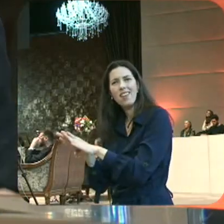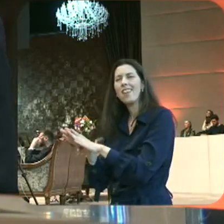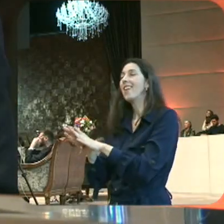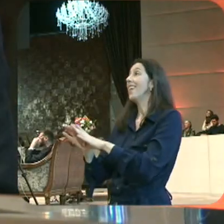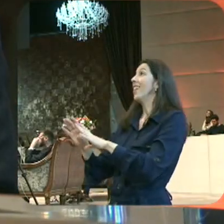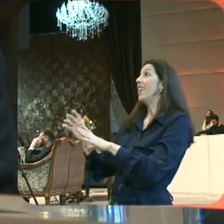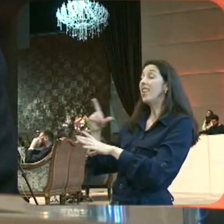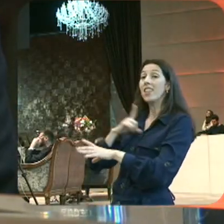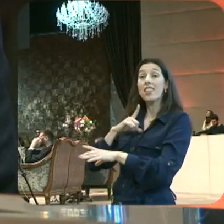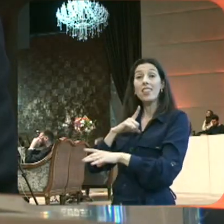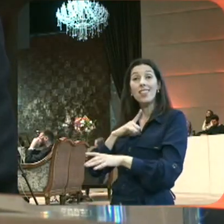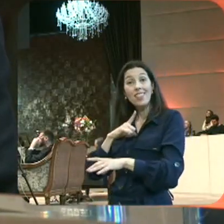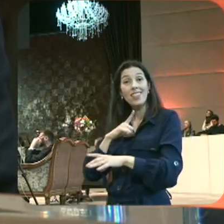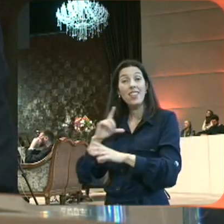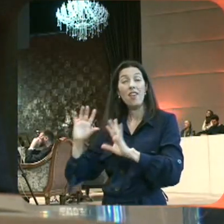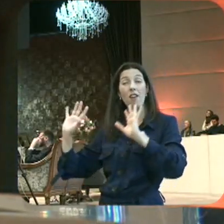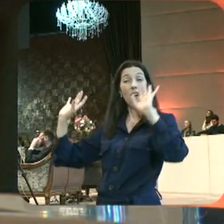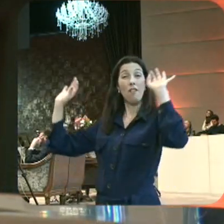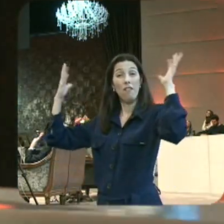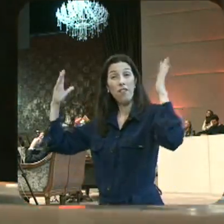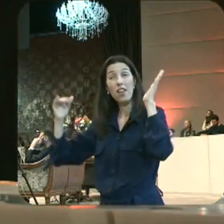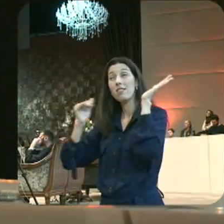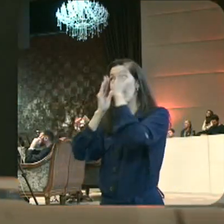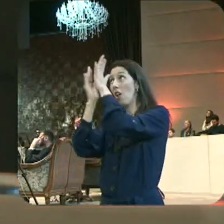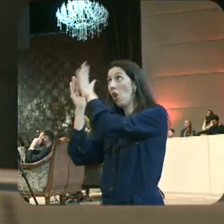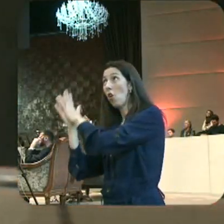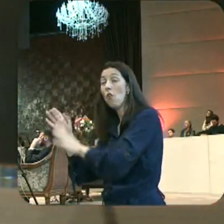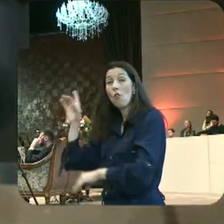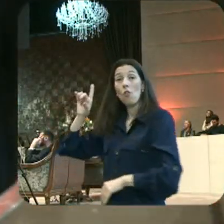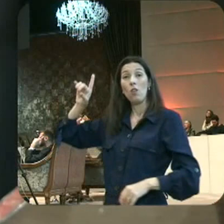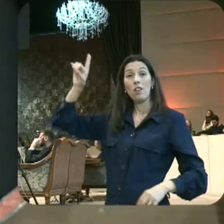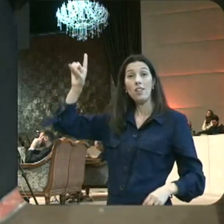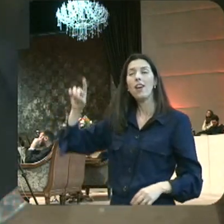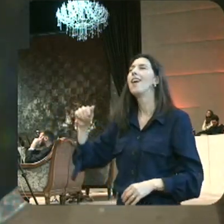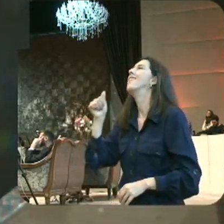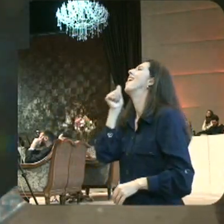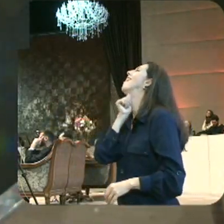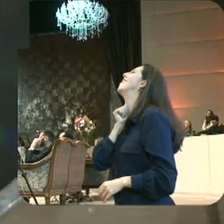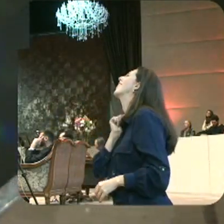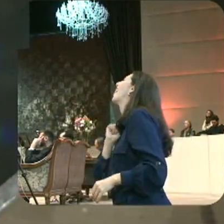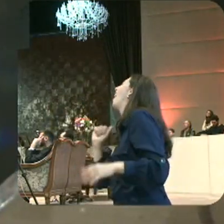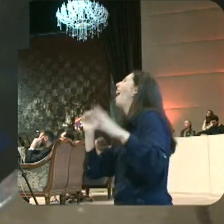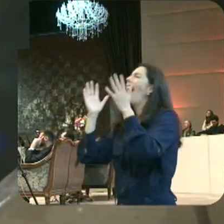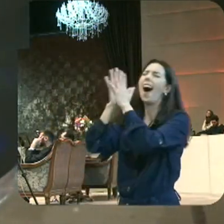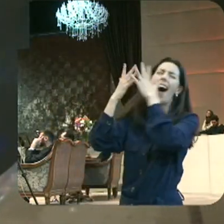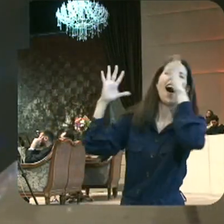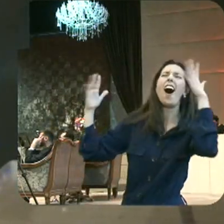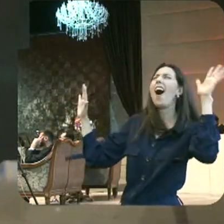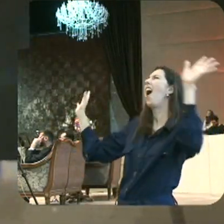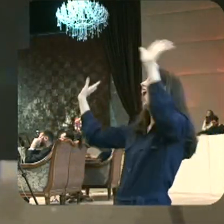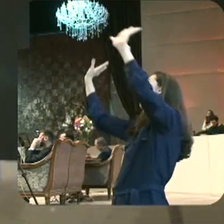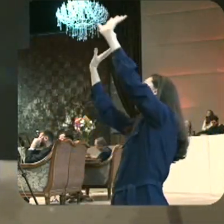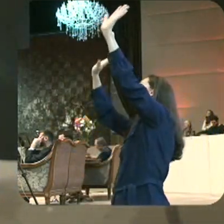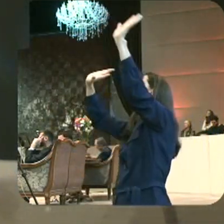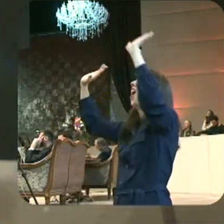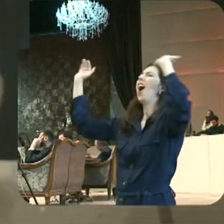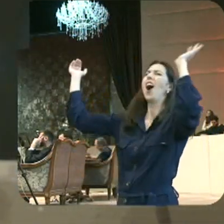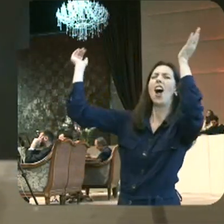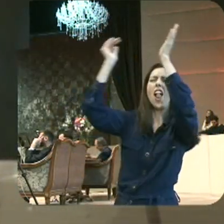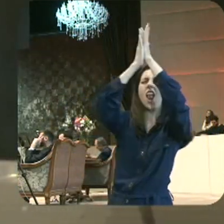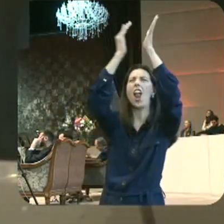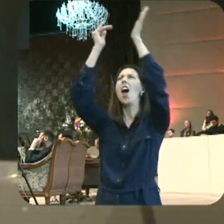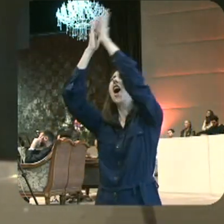de louvor a Deus. E aí estava Acã adorando a Deus, com a mão levantada, louvando